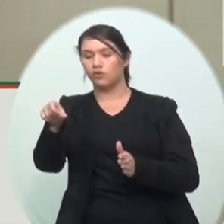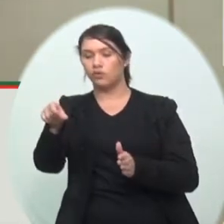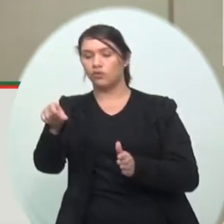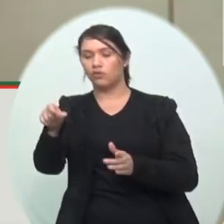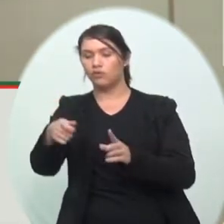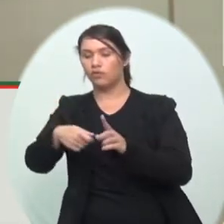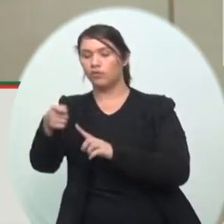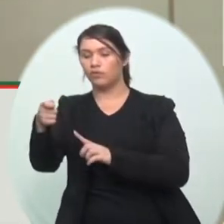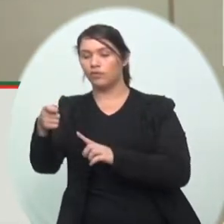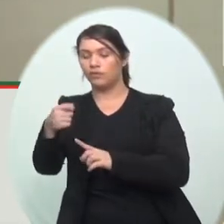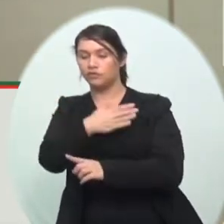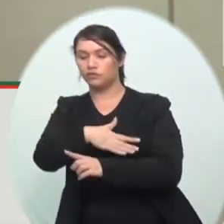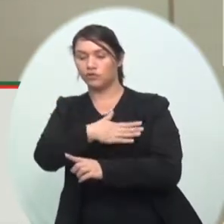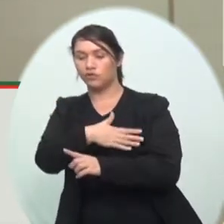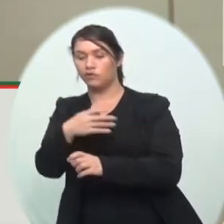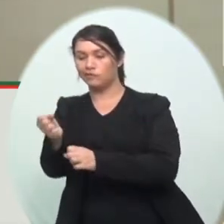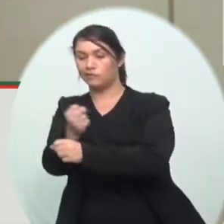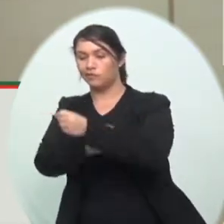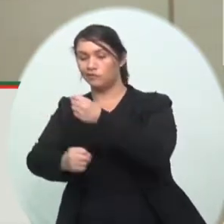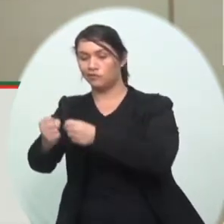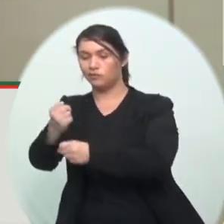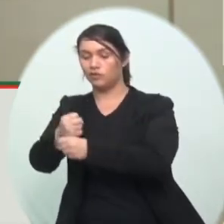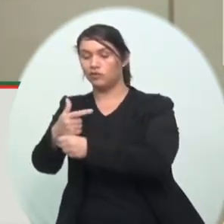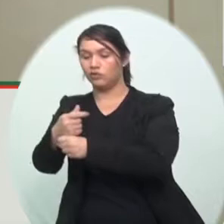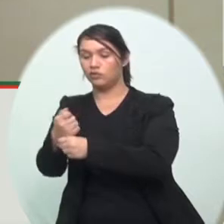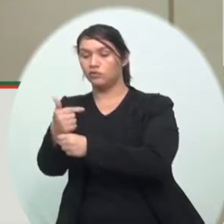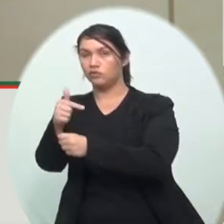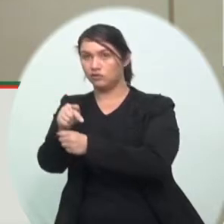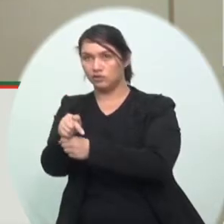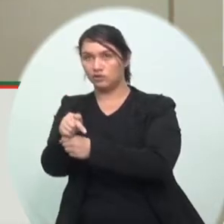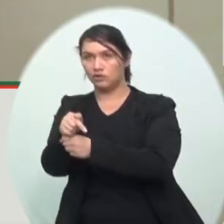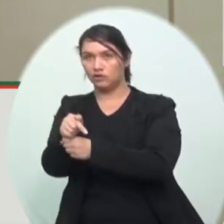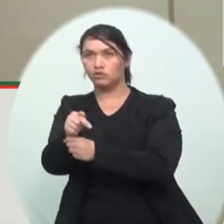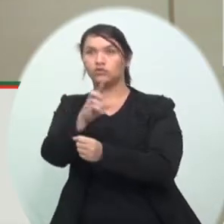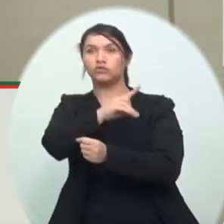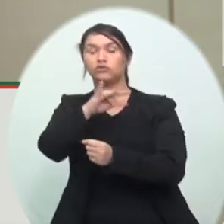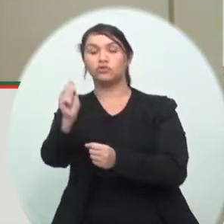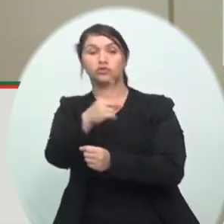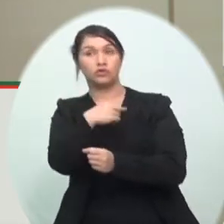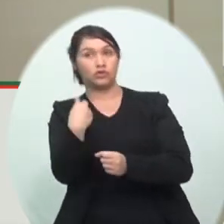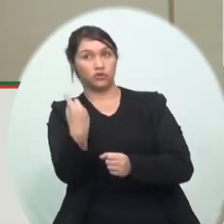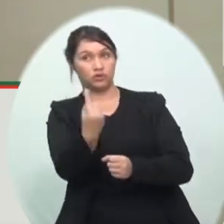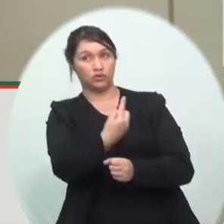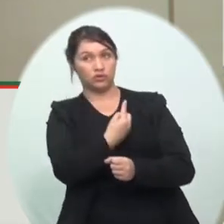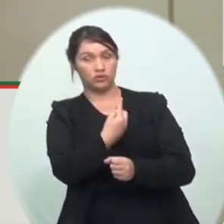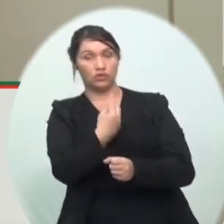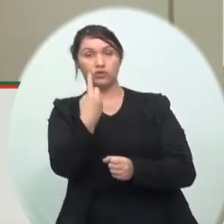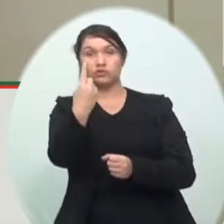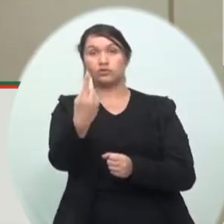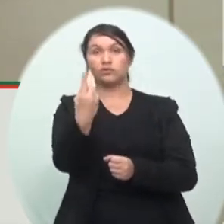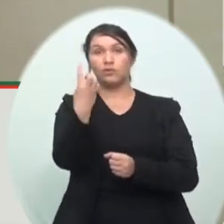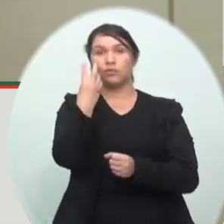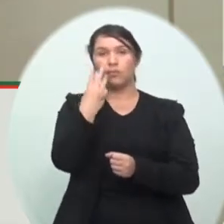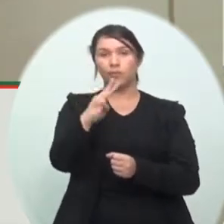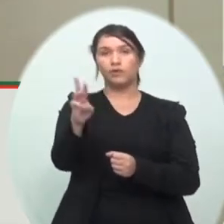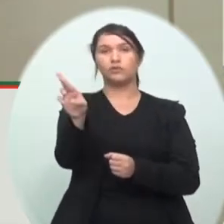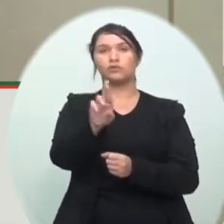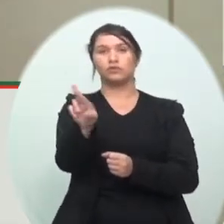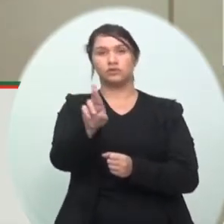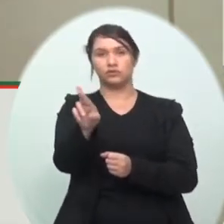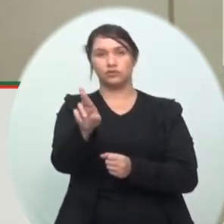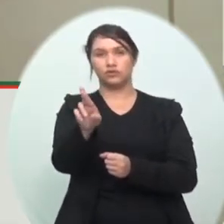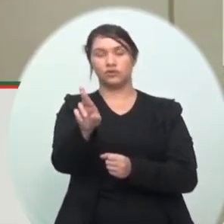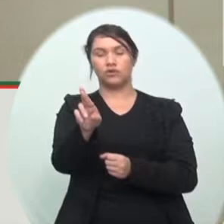passado, que foi o dia que nós aqui nessa casa incluímos o valor de R$1 milhão por ano no plano,